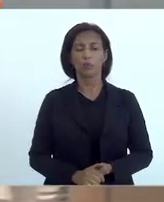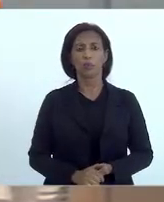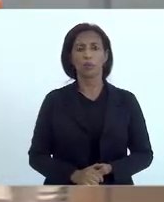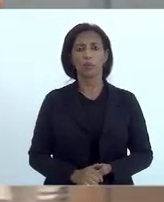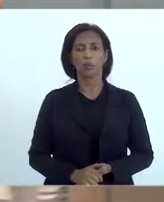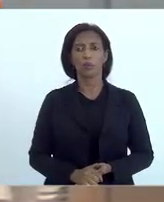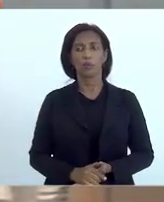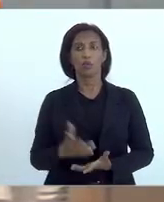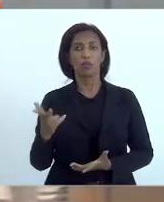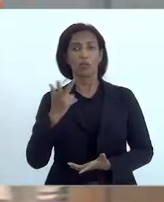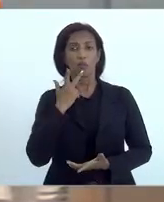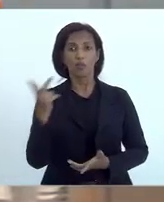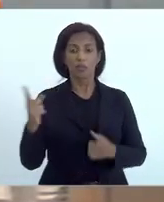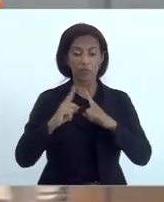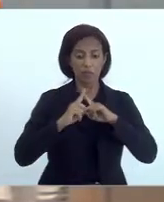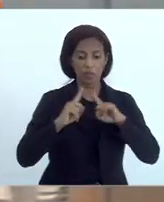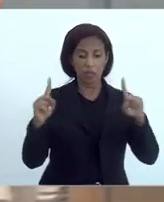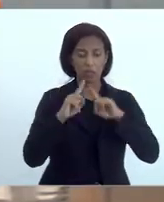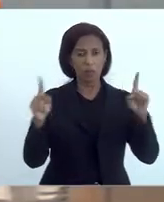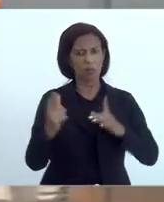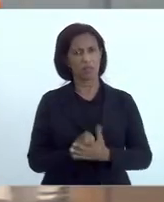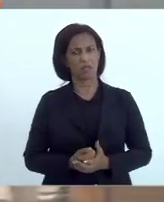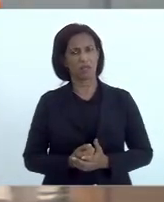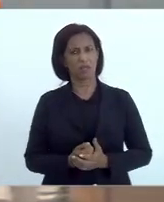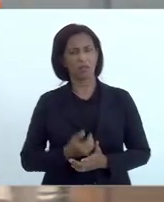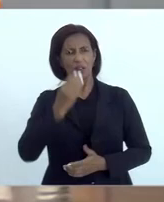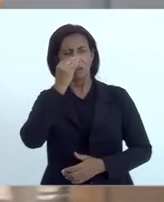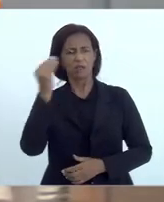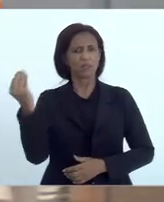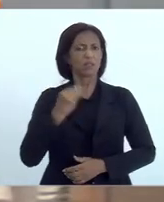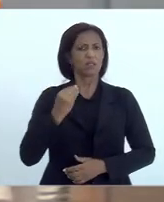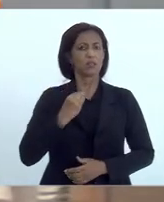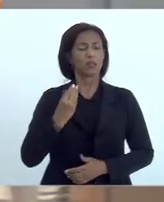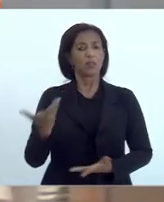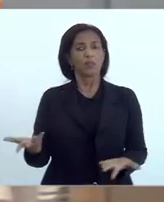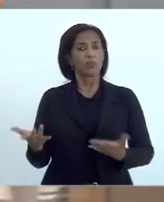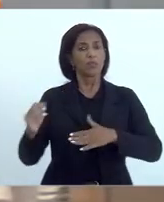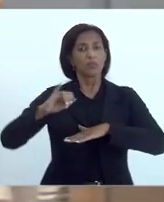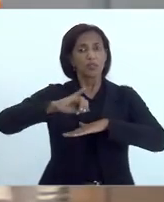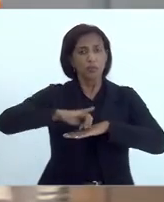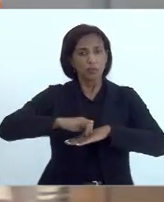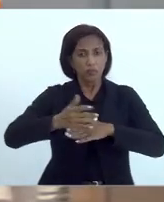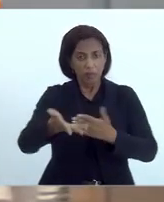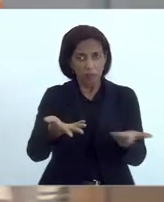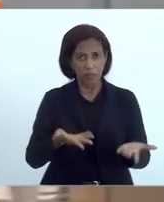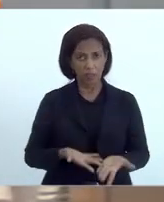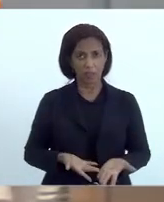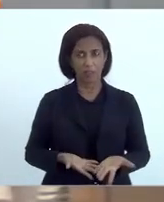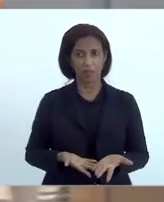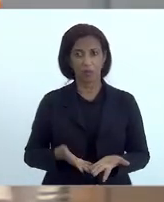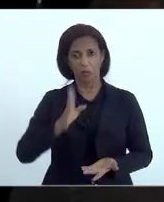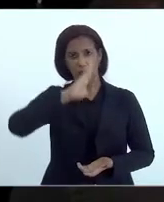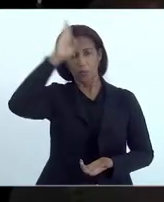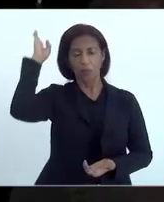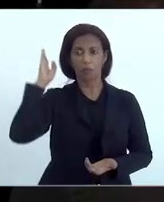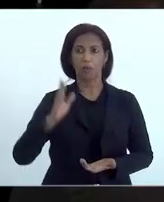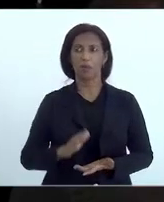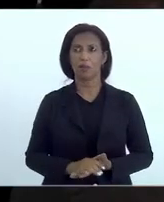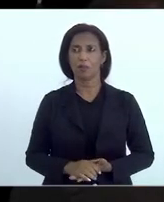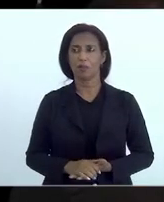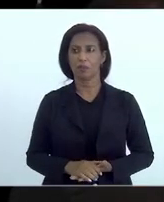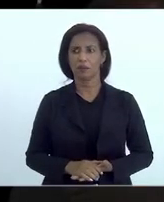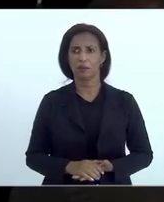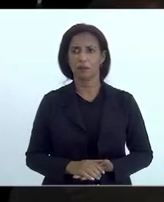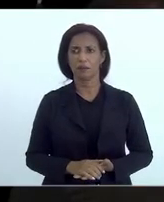encaminhamos os barcelenses vem aqui faz questionamento ignorando tudo mas ele não tava aqui na exposição do corpo de bombeiros mas ele você não sabe